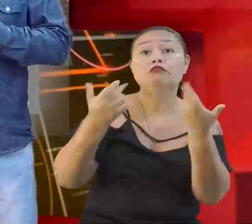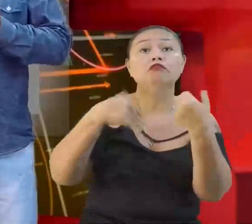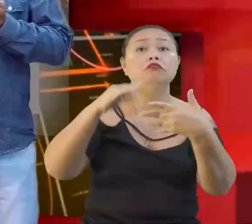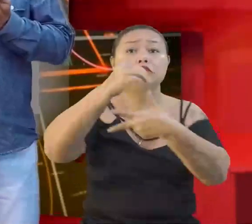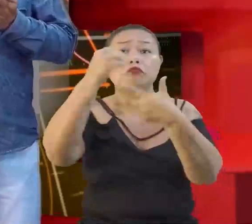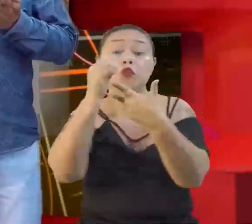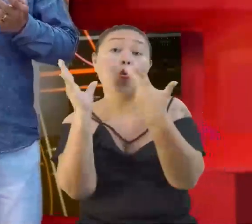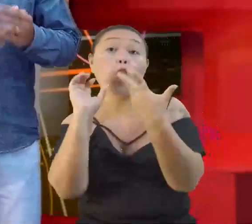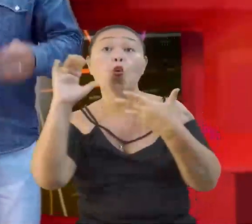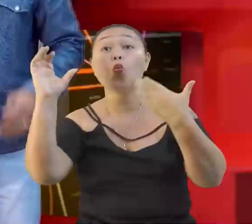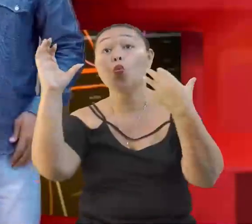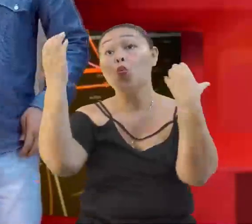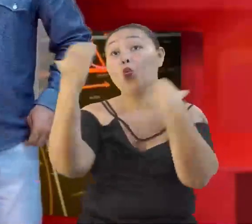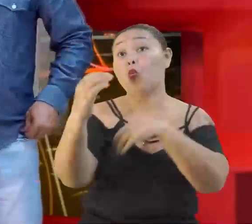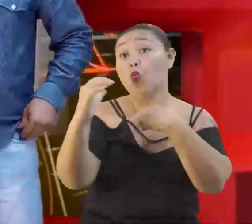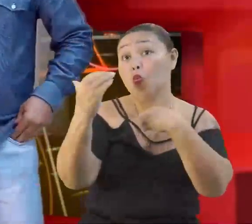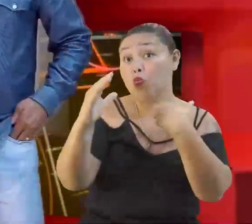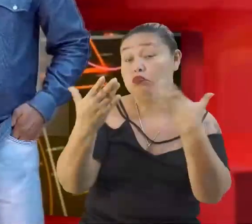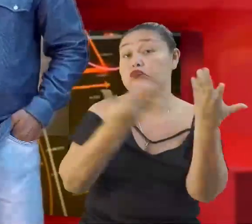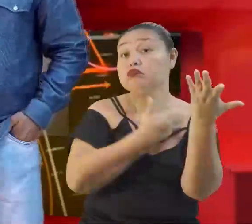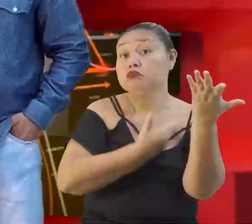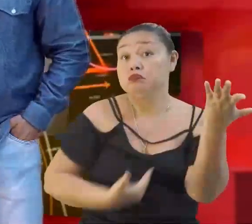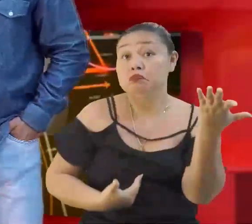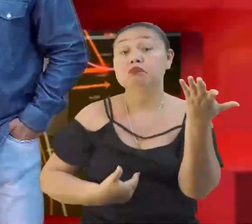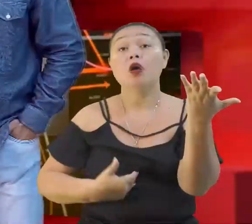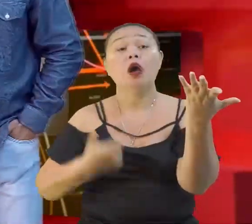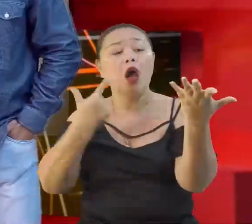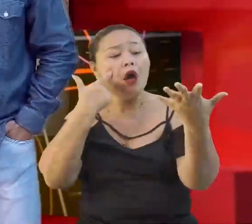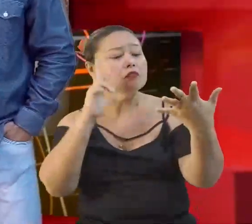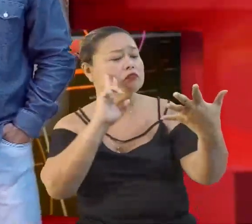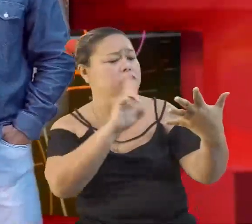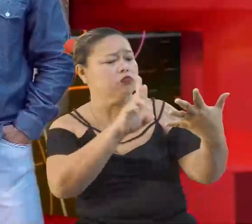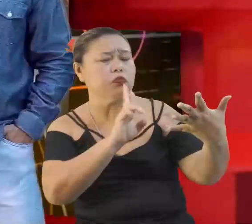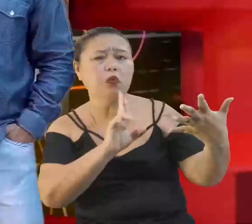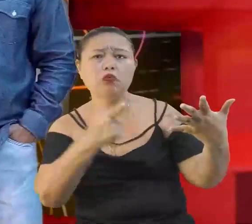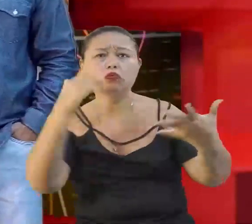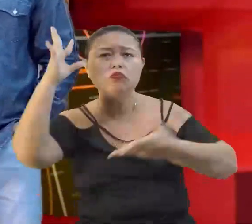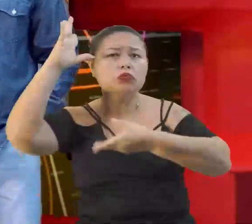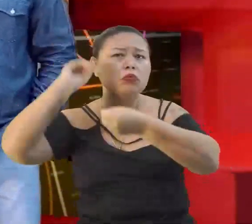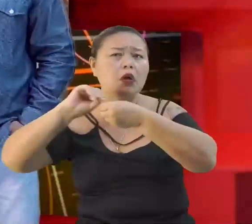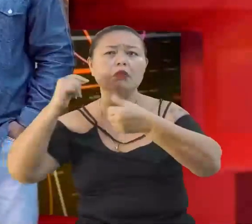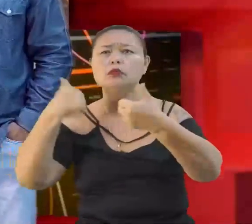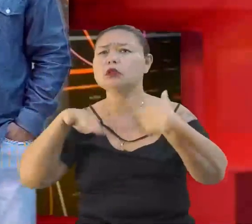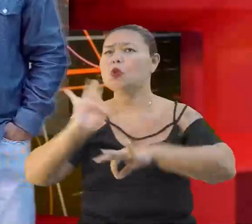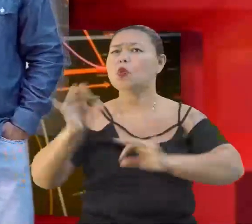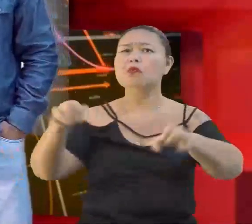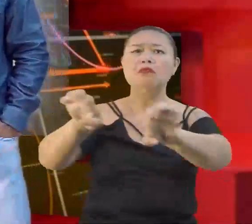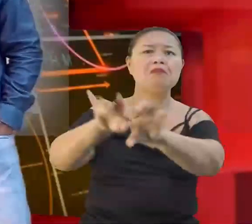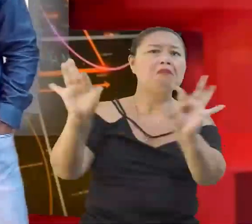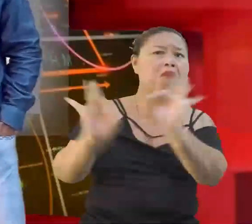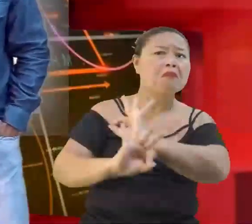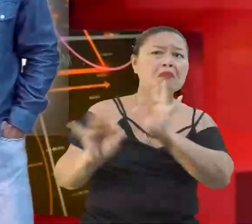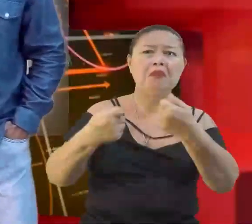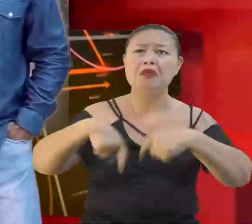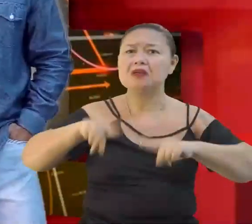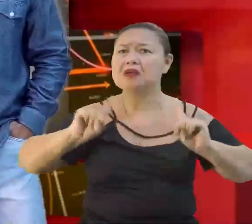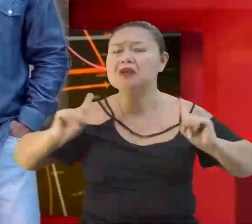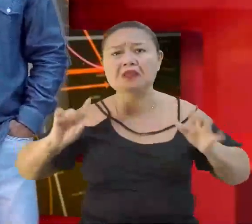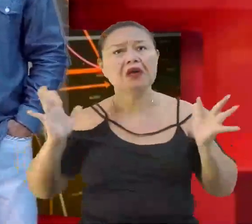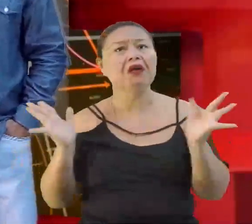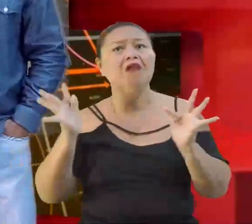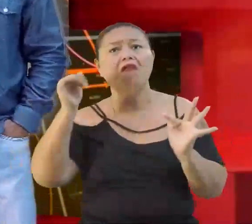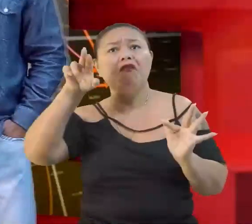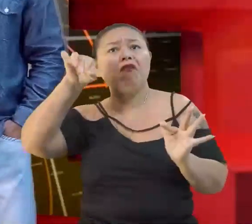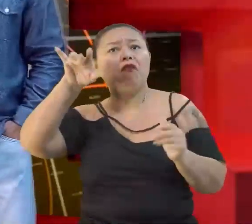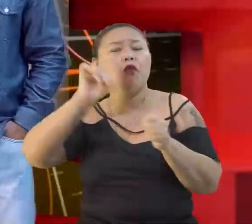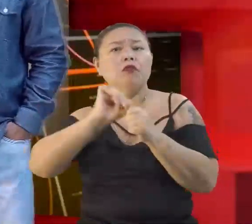concurso público, muita coisa vai se resolver apenas com a linha de raciocínio do aluno, sem equacionar, sem saber que fórmula é, né?